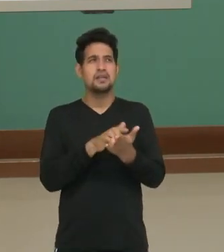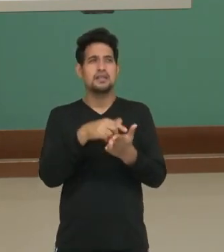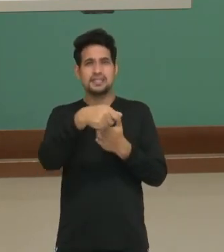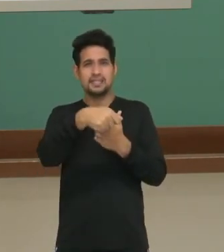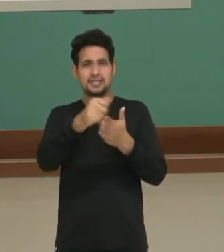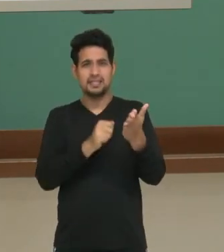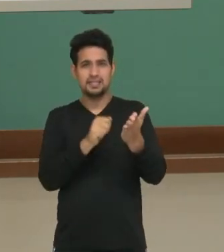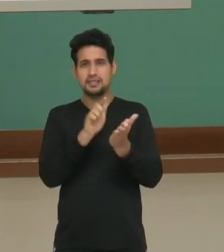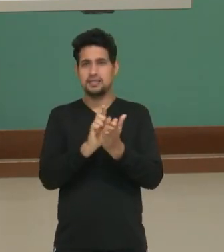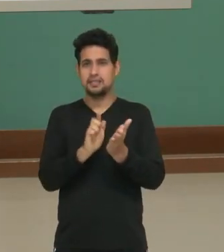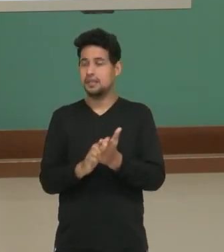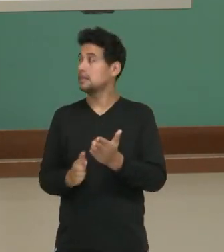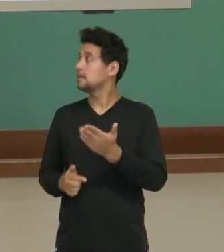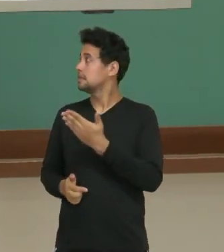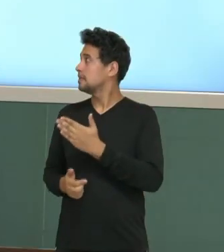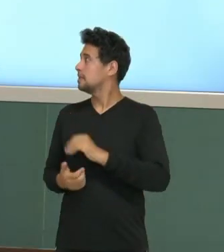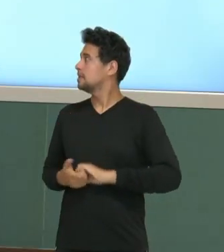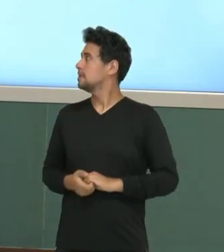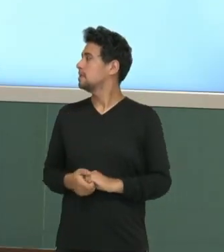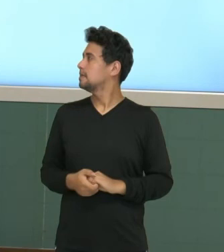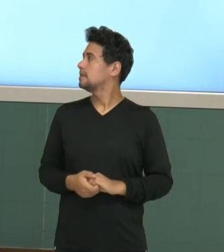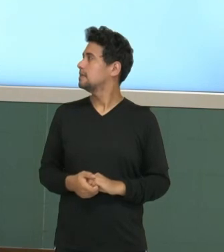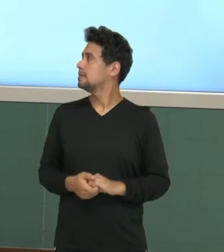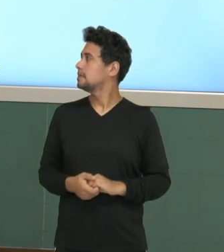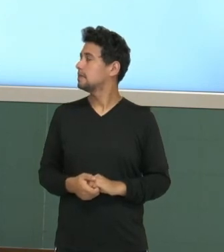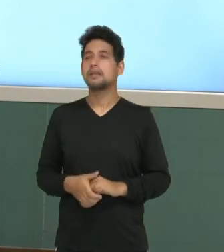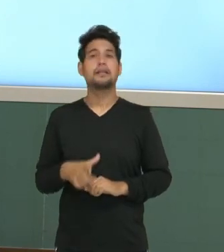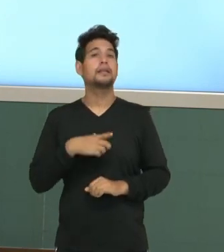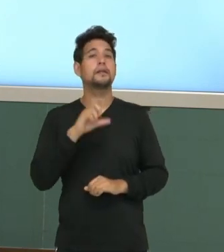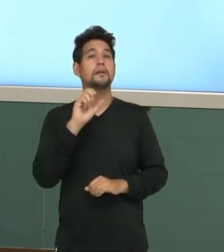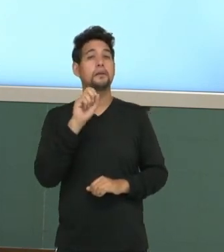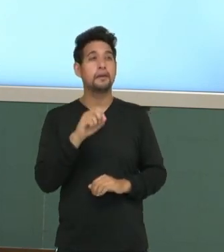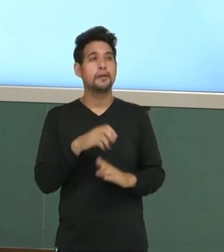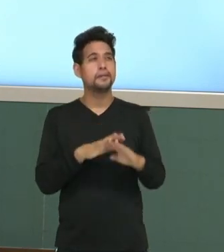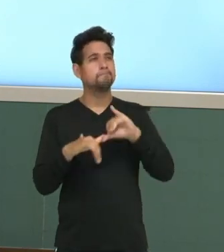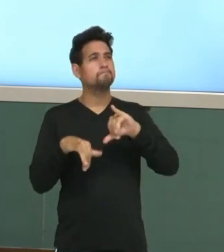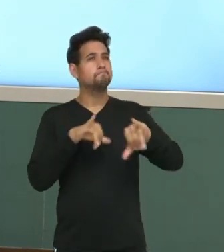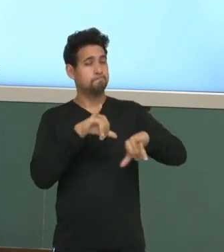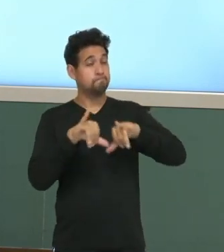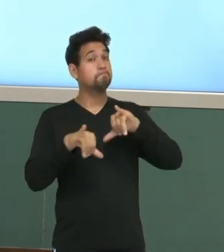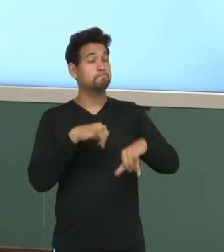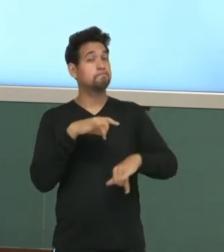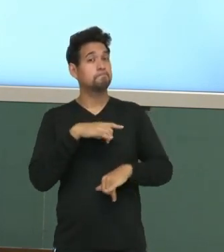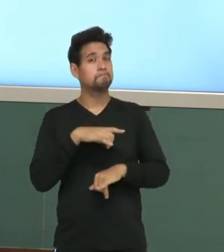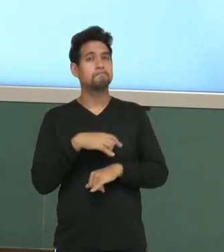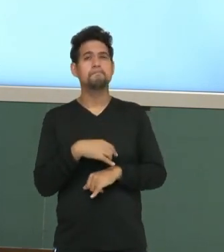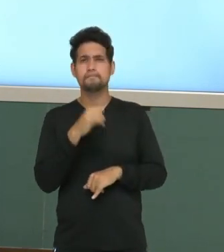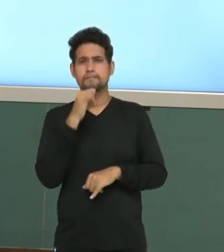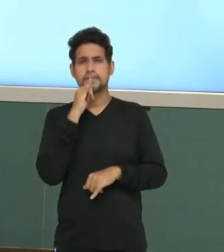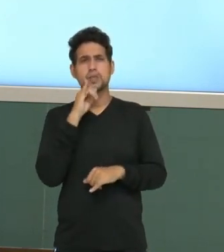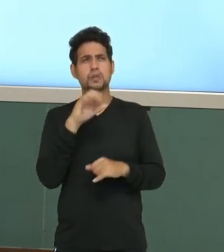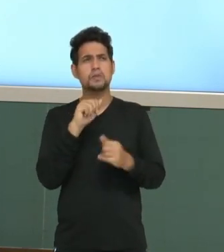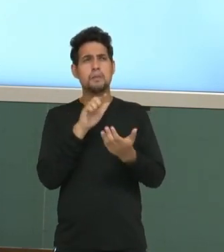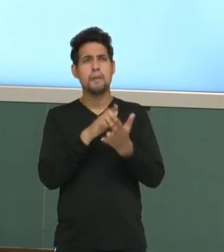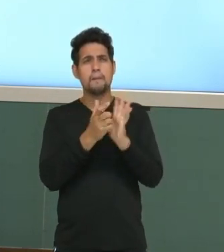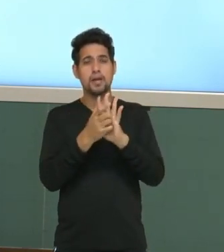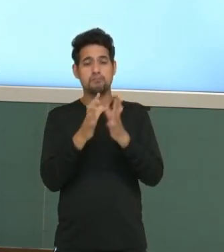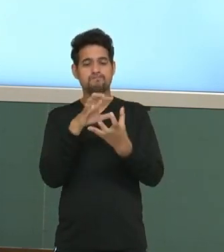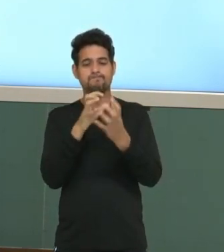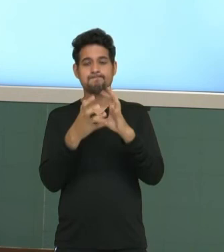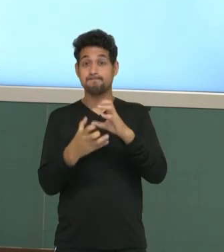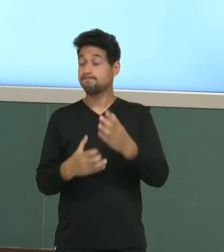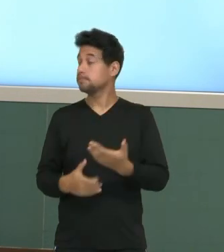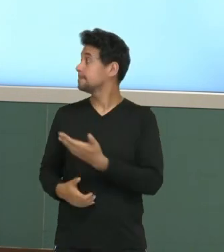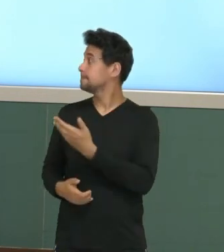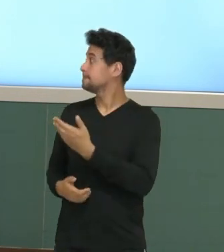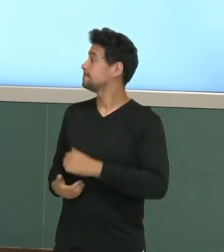uma folha. Então, nós temos a composição química desse material. Quando eu pego esse papel e